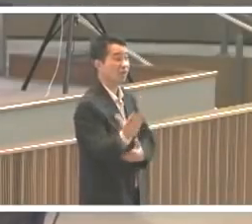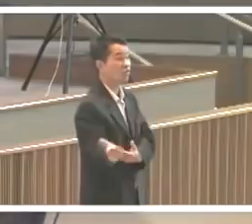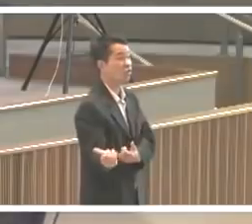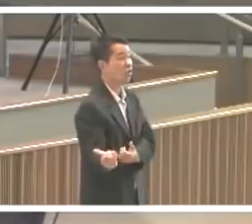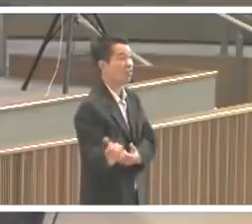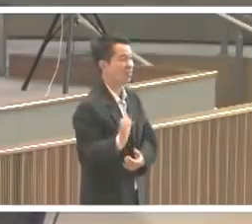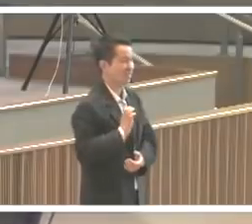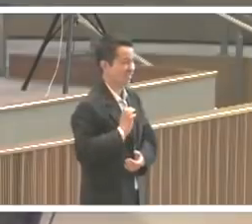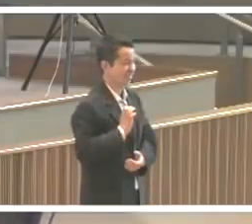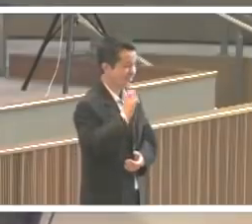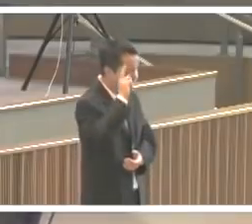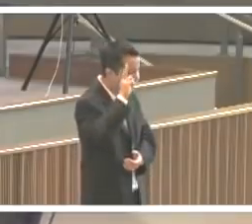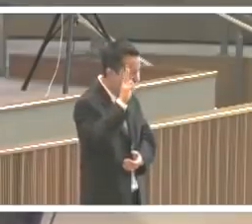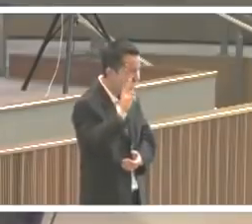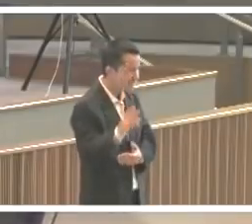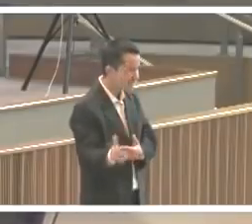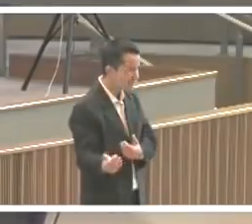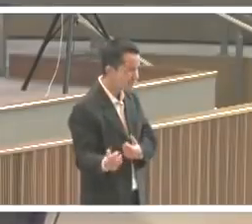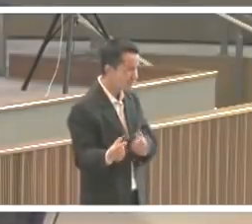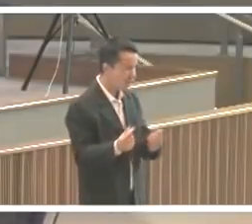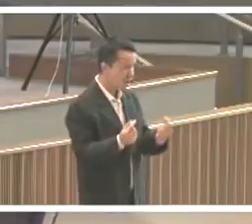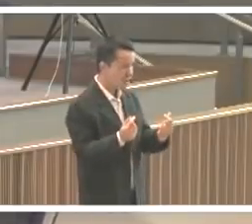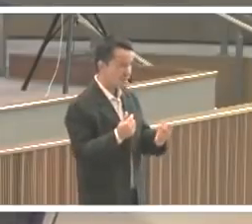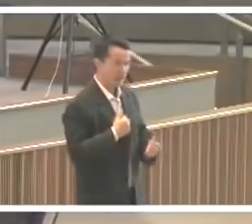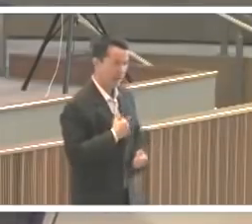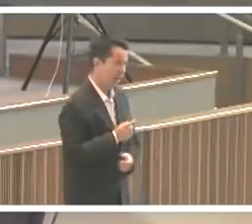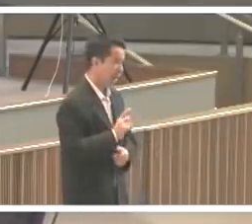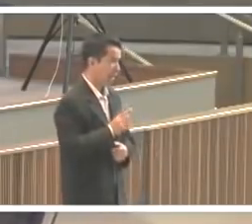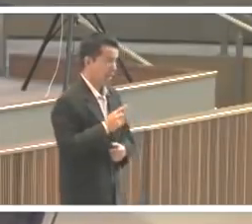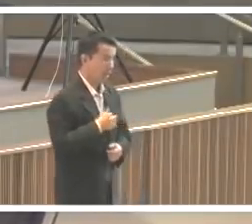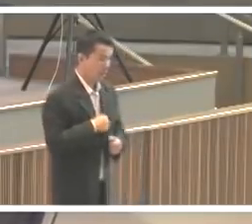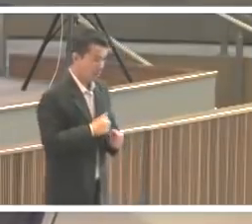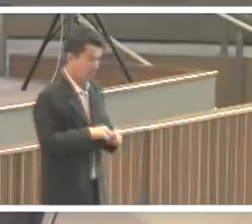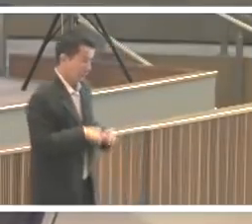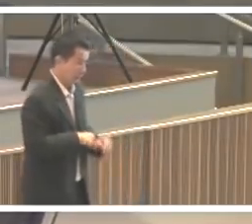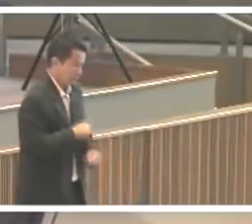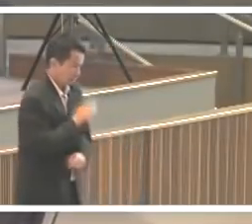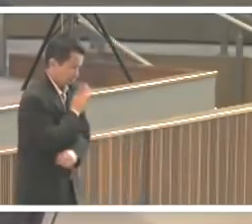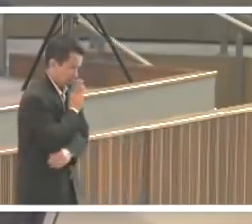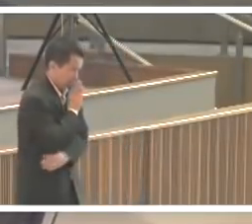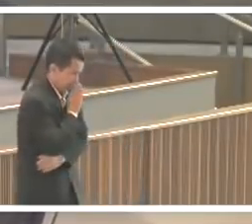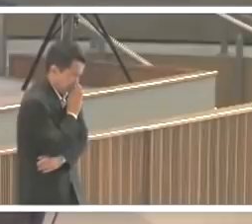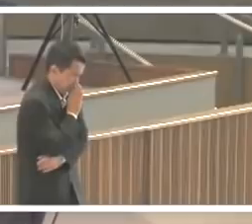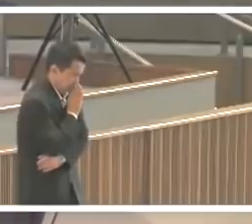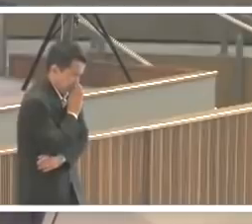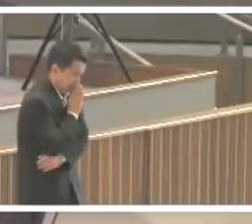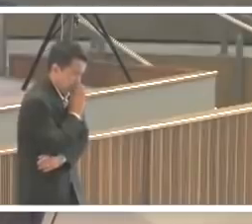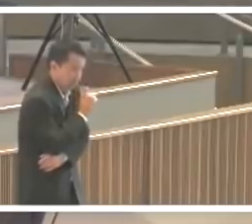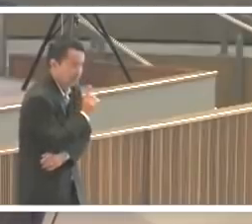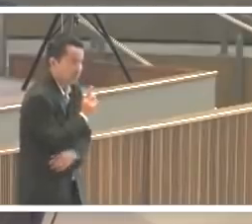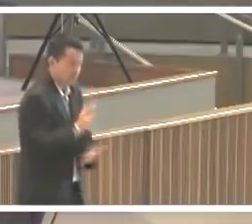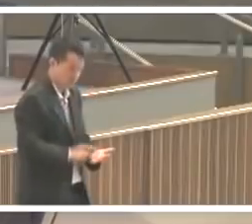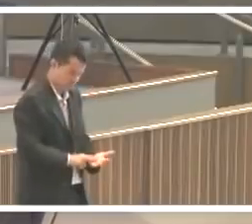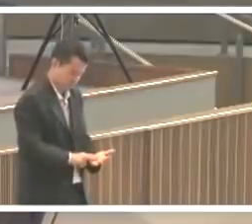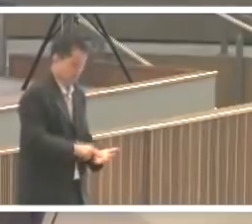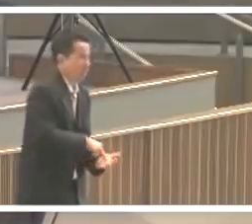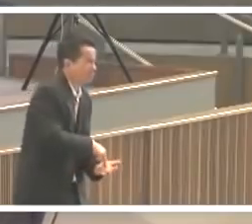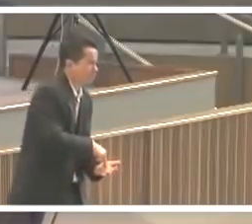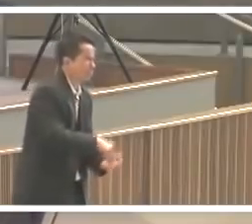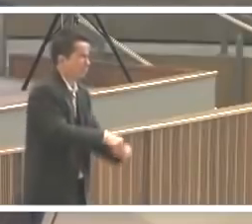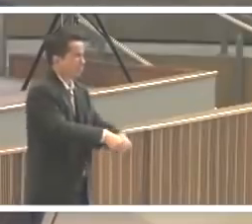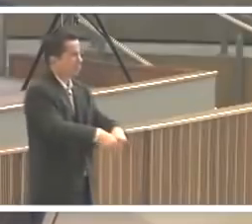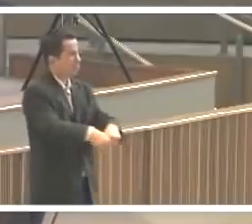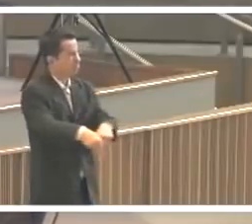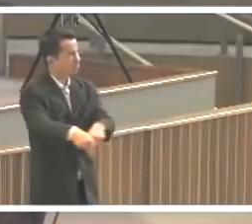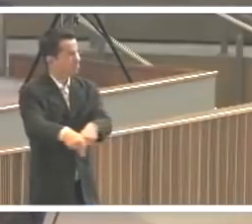zona de conforto, para ser alguém que o Senhor vai dirigir diante da sua vontade. Então, se há alguém aqui, vai saindo